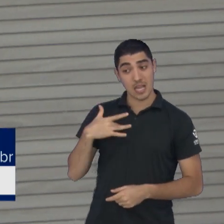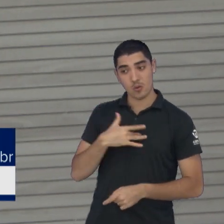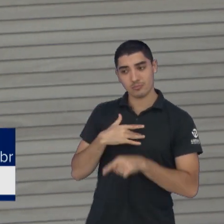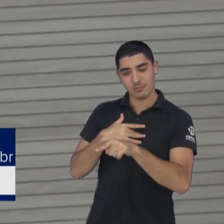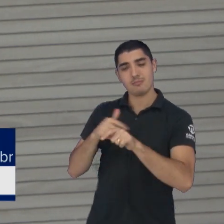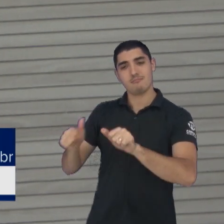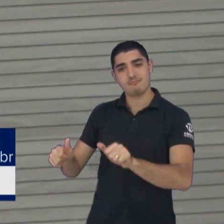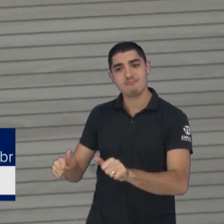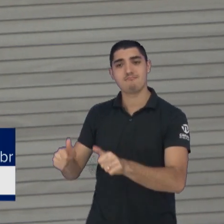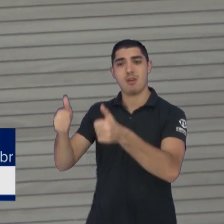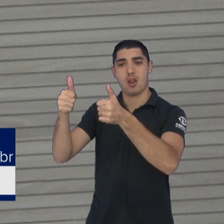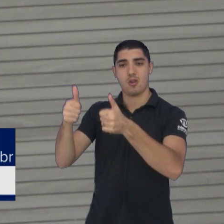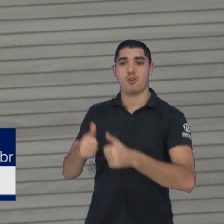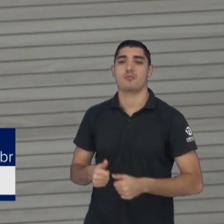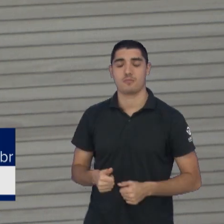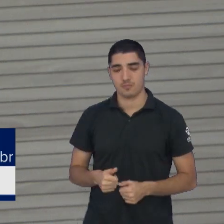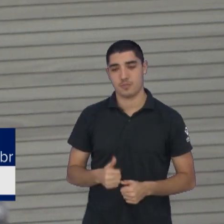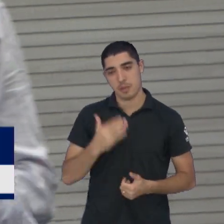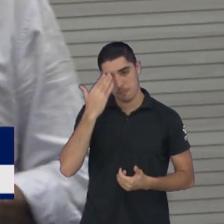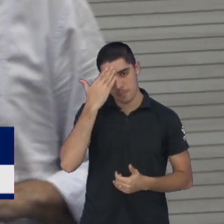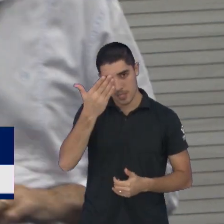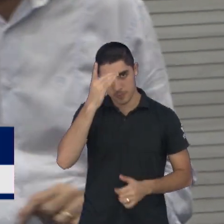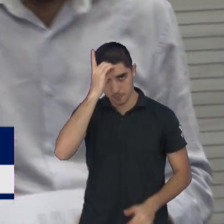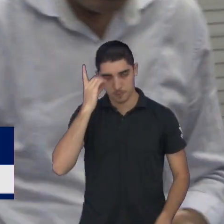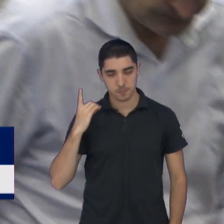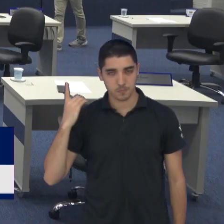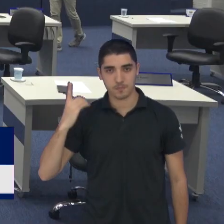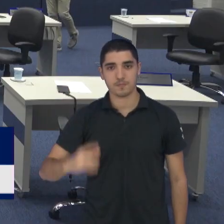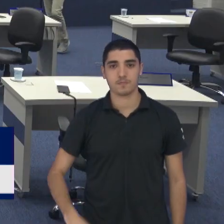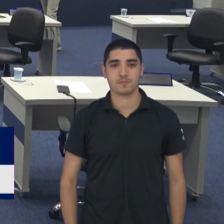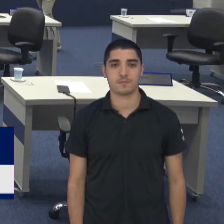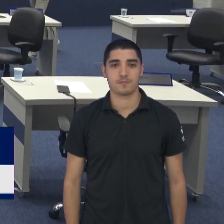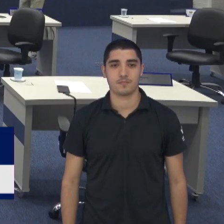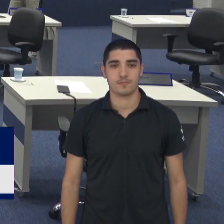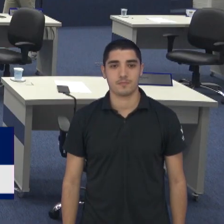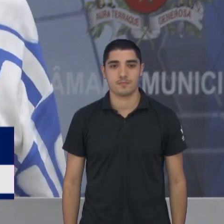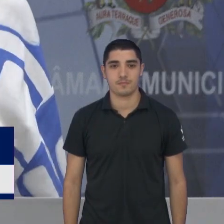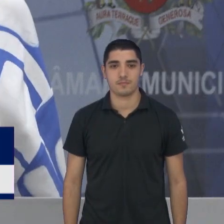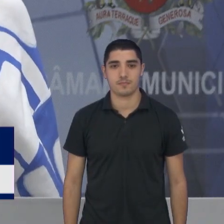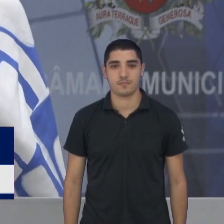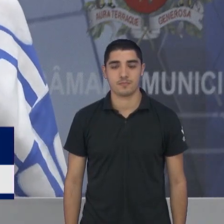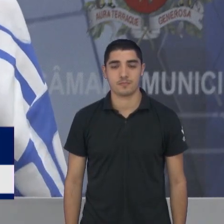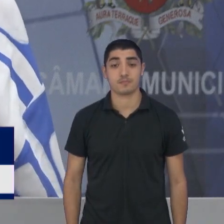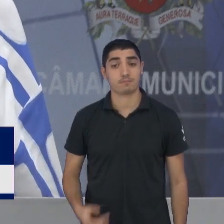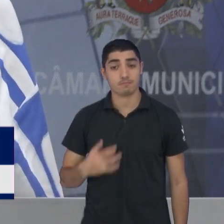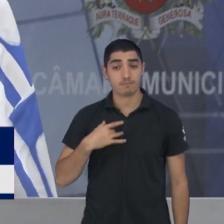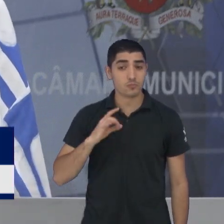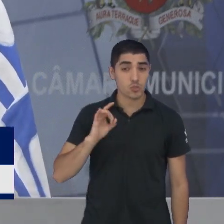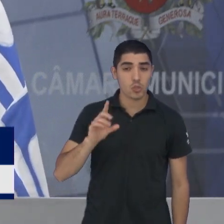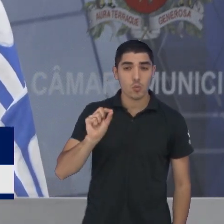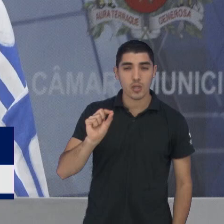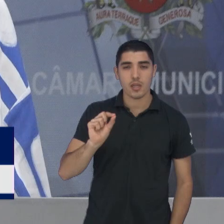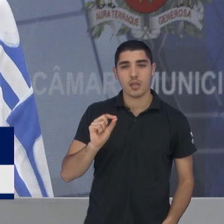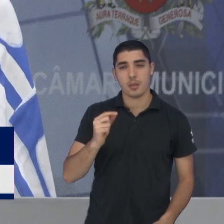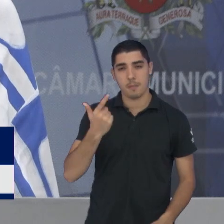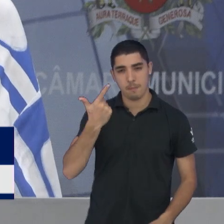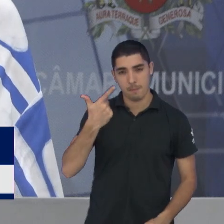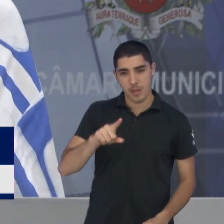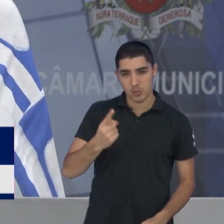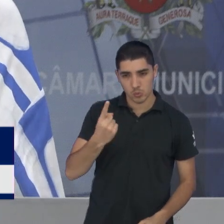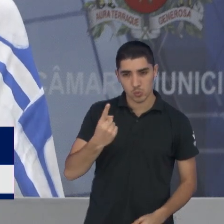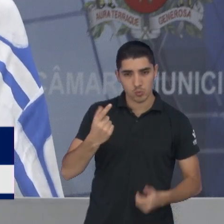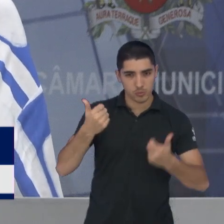para a população de São José dos Campos. Obrigado, vereadora Dulce Rita. Eu só queria completar mais uma coisa falando de